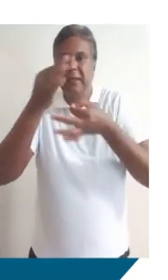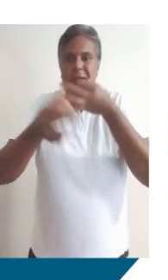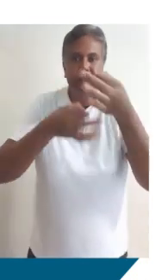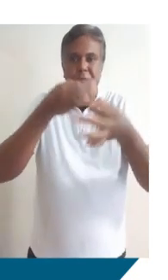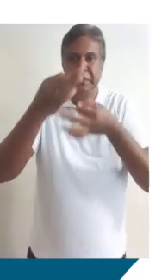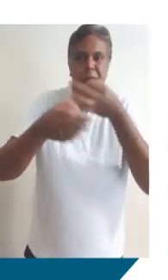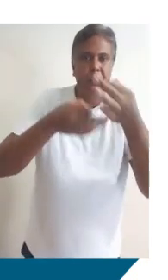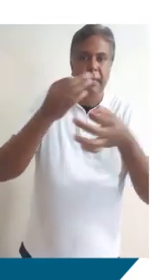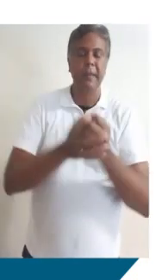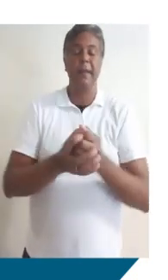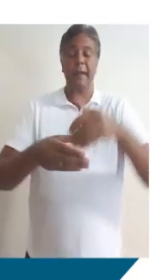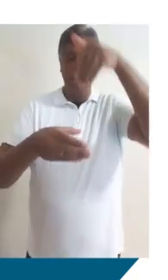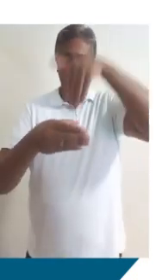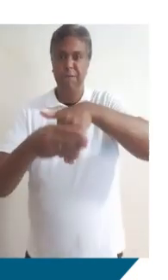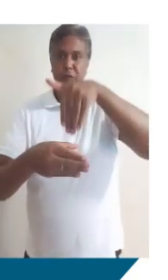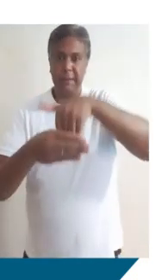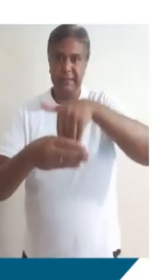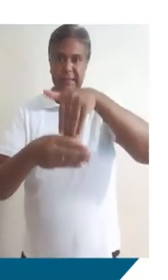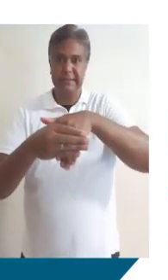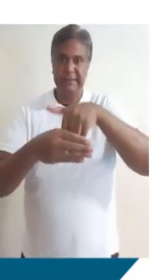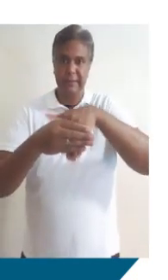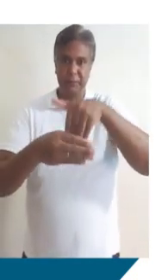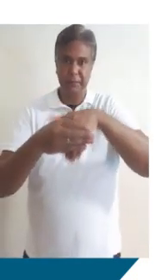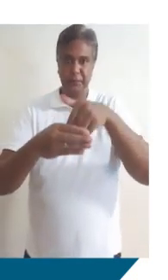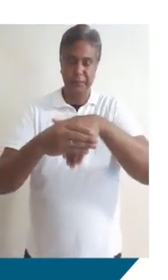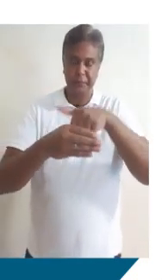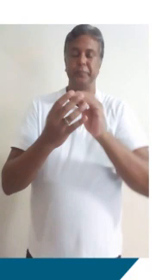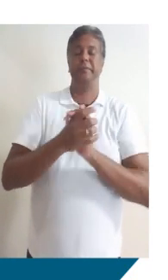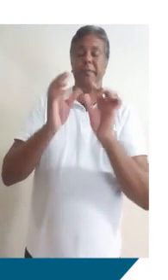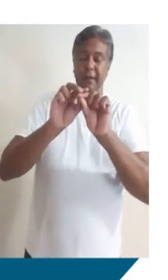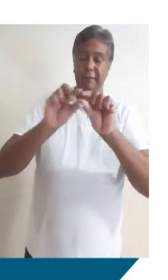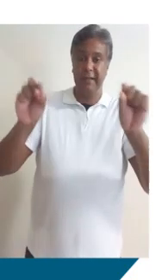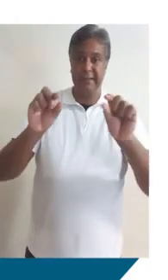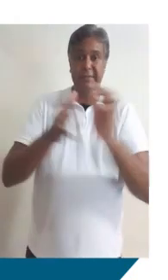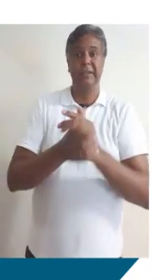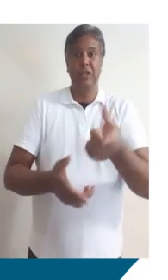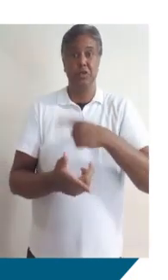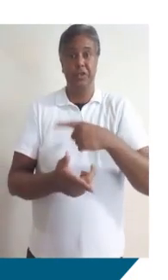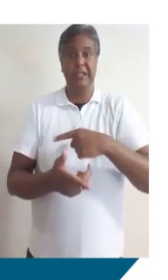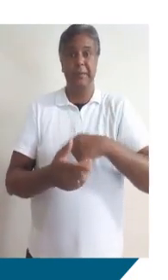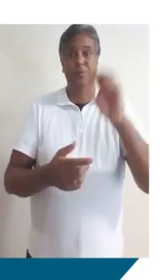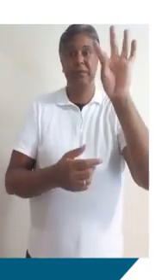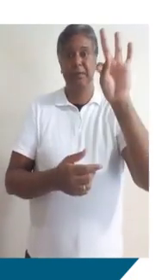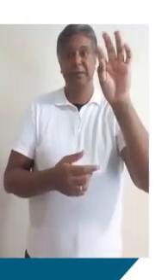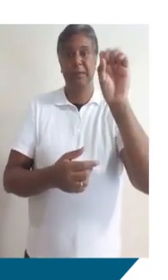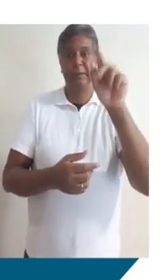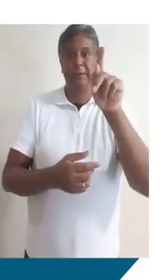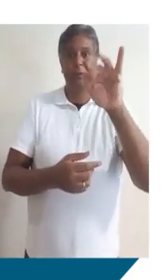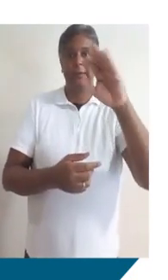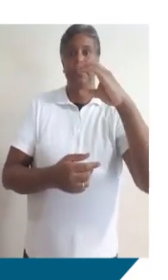a fundamentação antes e o tópico frasal depois. Na maioria das vezes, a gente tem tópico frasal indo até